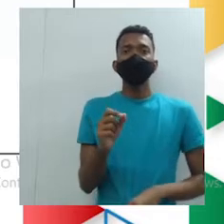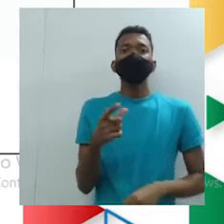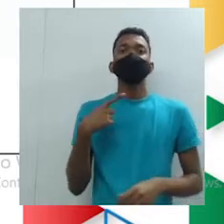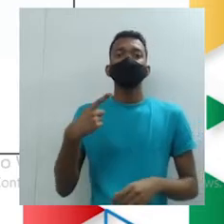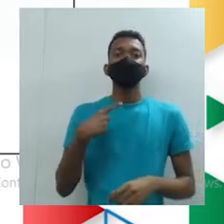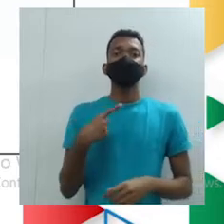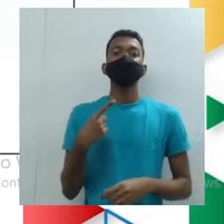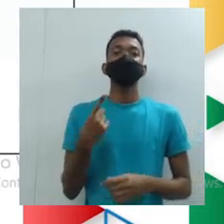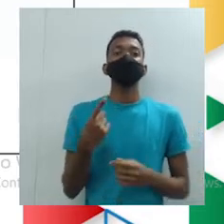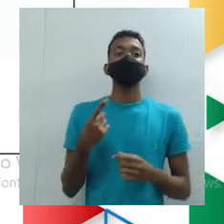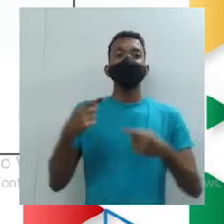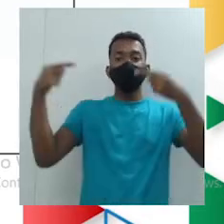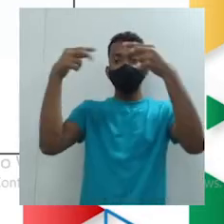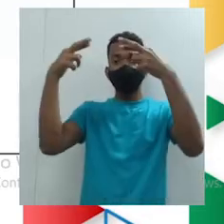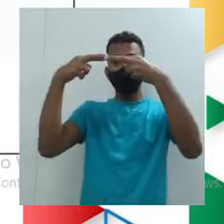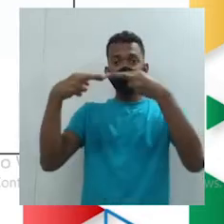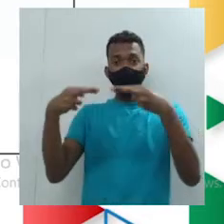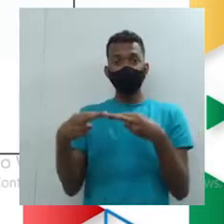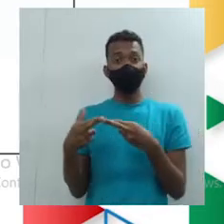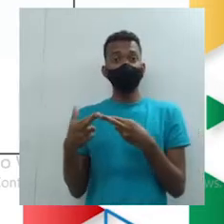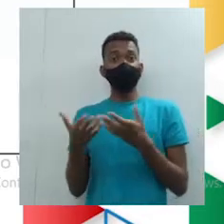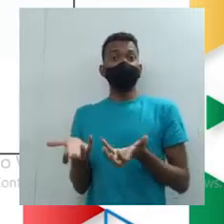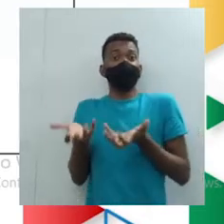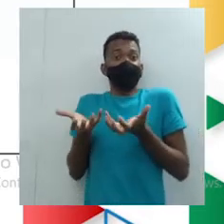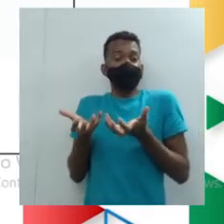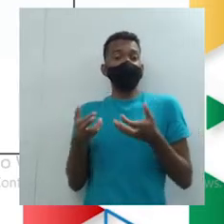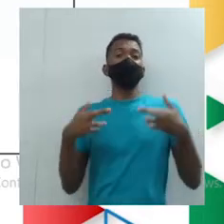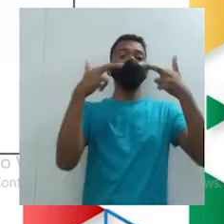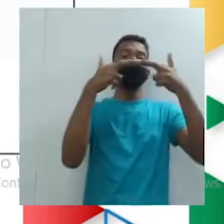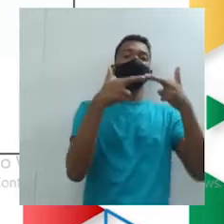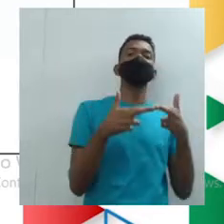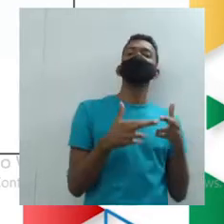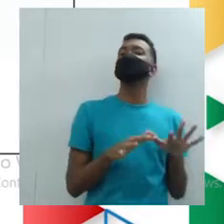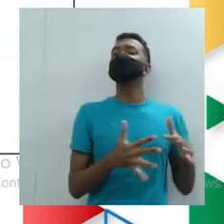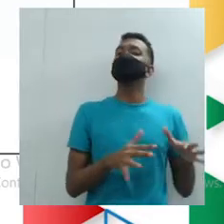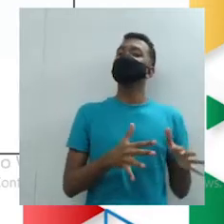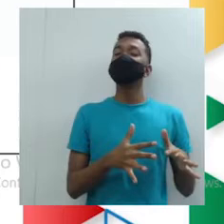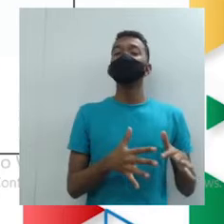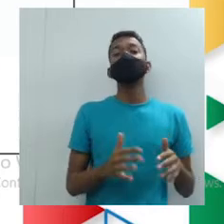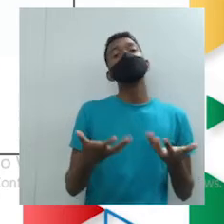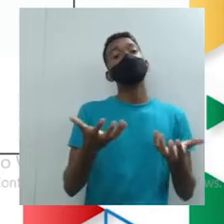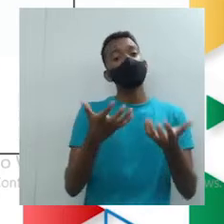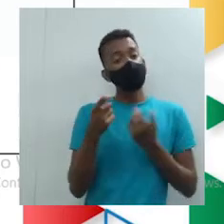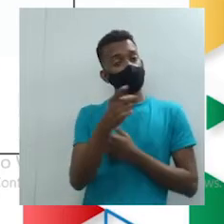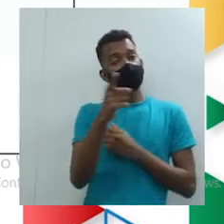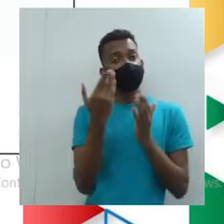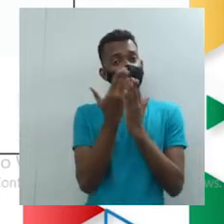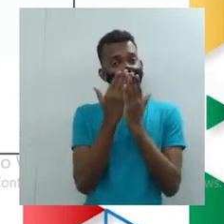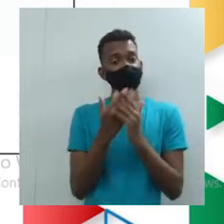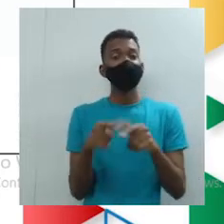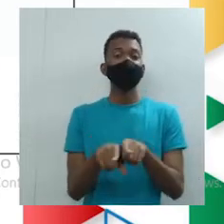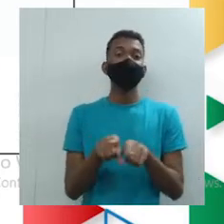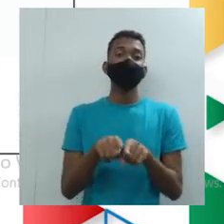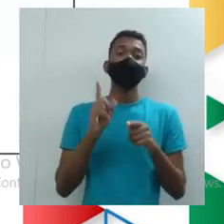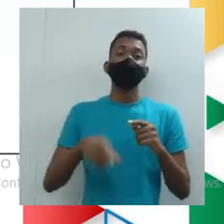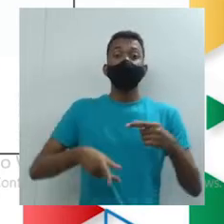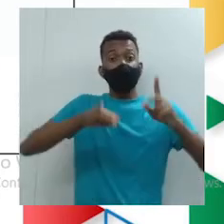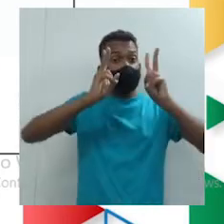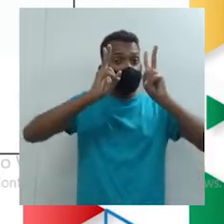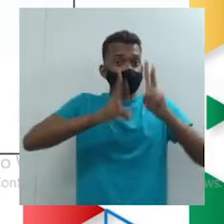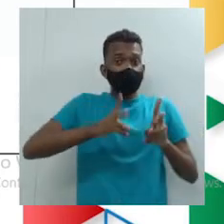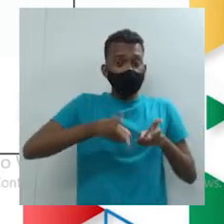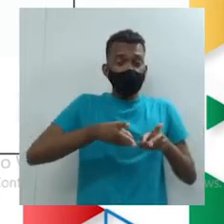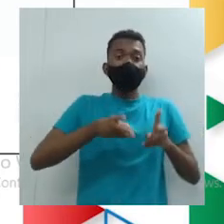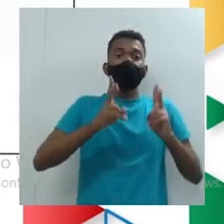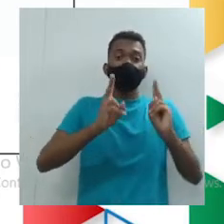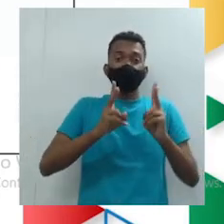rimas ricas e rimas pobres. Outro aspecto que gostaria que vocês estudassem. Quando é a mesma classe